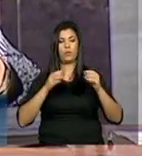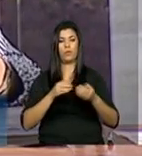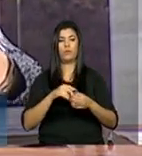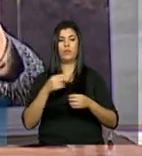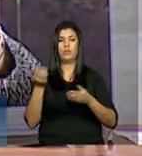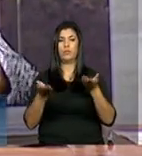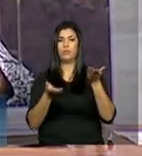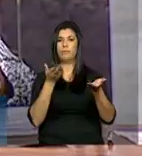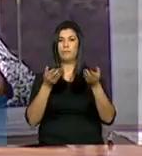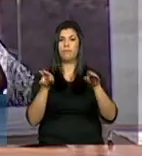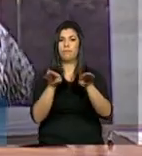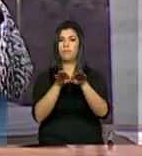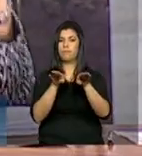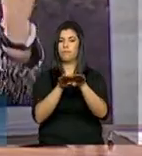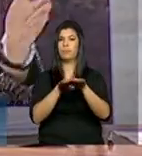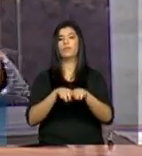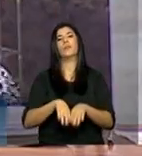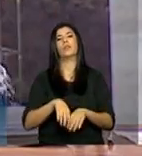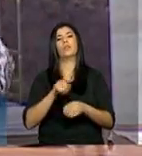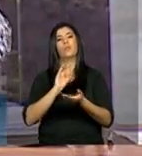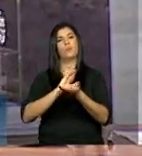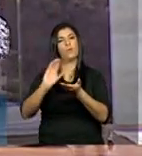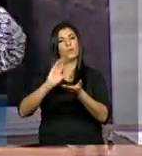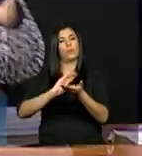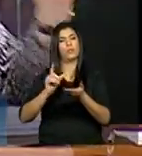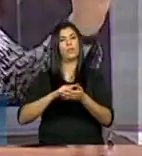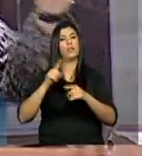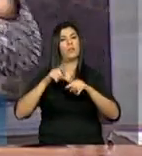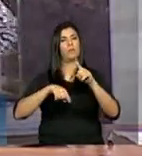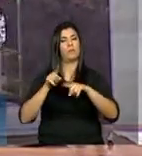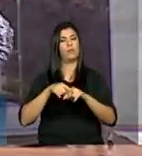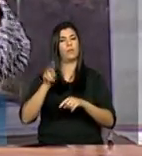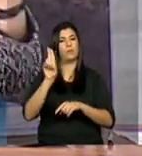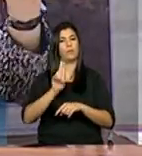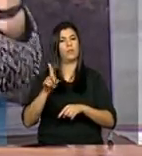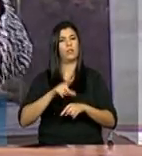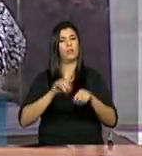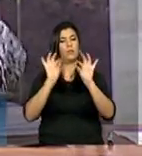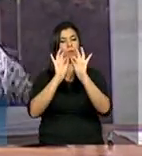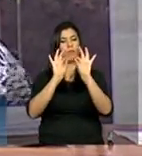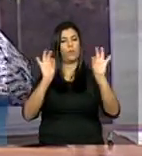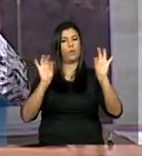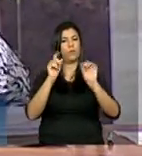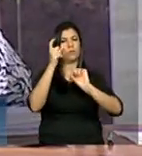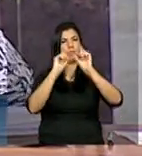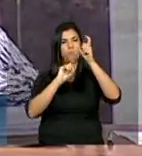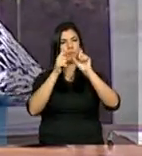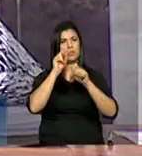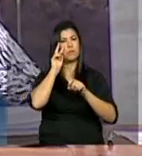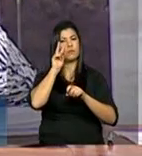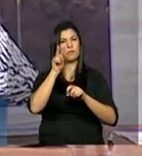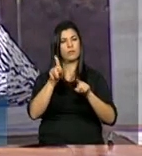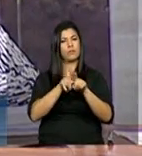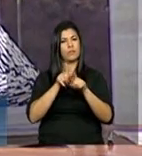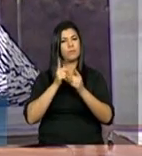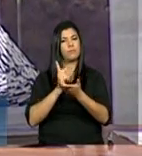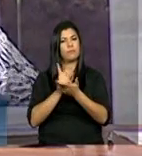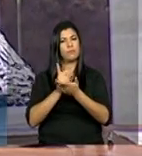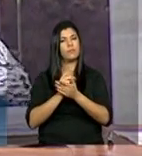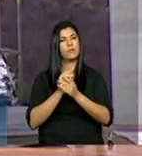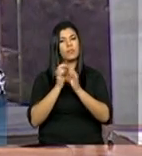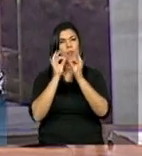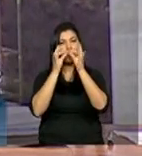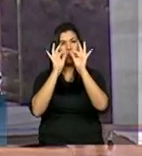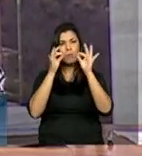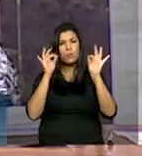de fazer a concessão. Então, esse é o critério que a gente tem usado, inclusive está lá numa linhazinha do gráfico, você que acompanha com detalhe essas